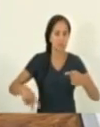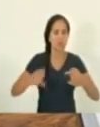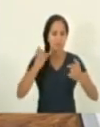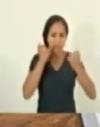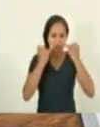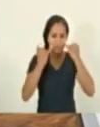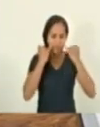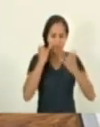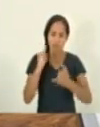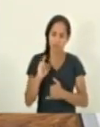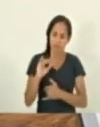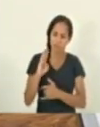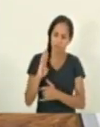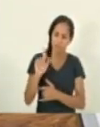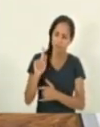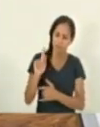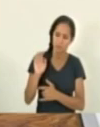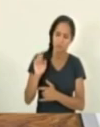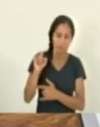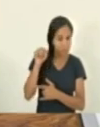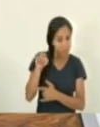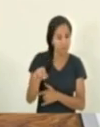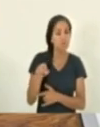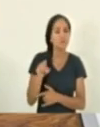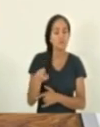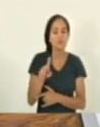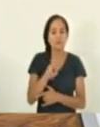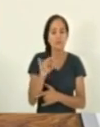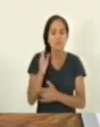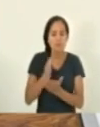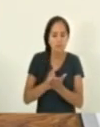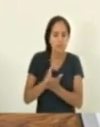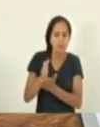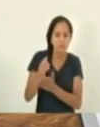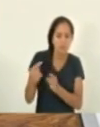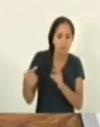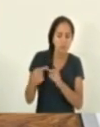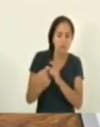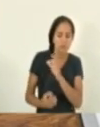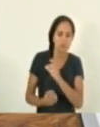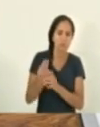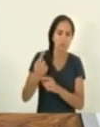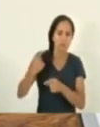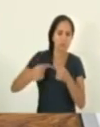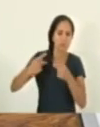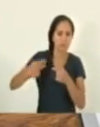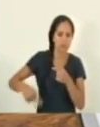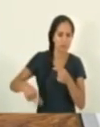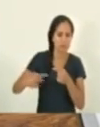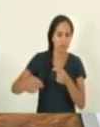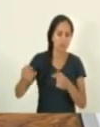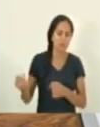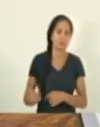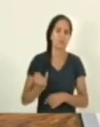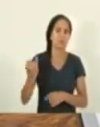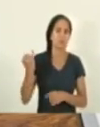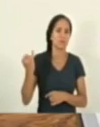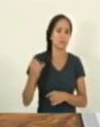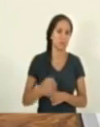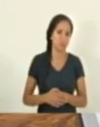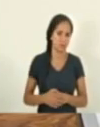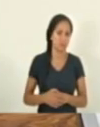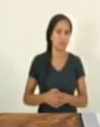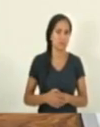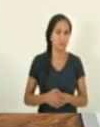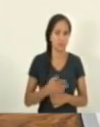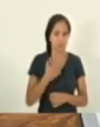do IBGE servem para isso. Eles direcionam as políticas públicas em vários fatores, são fundamentais. Então, mais uma